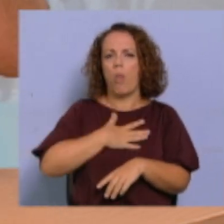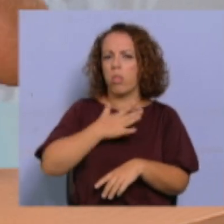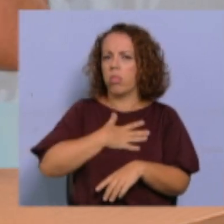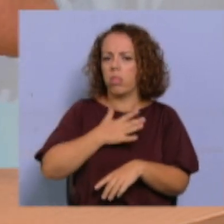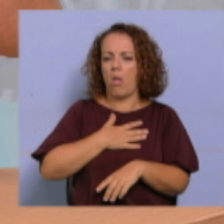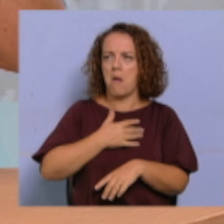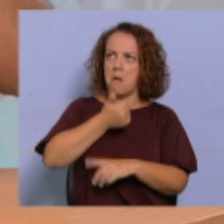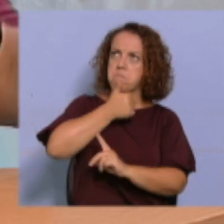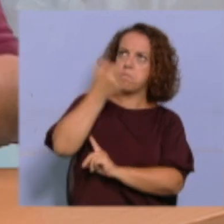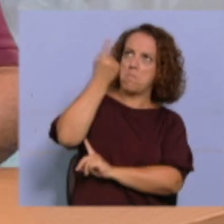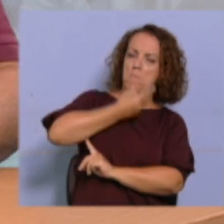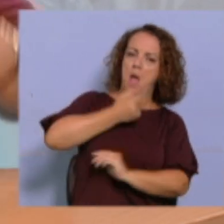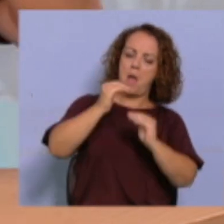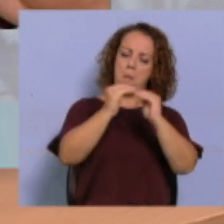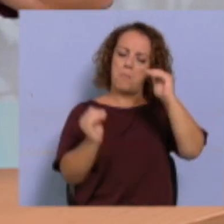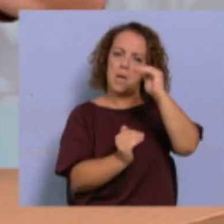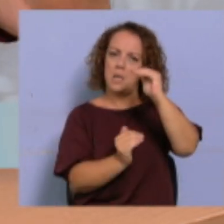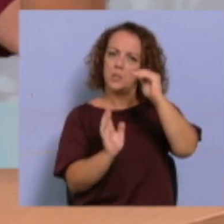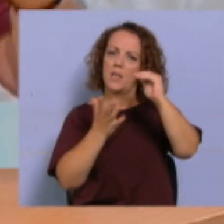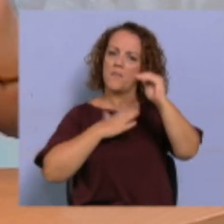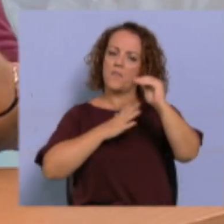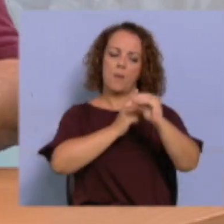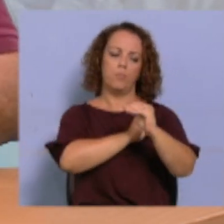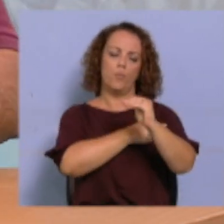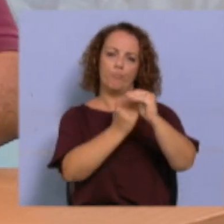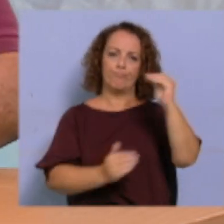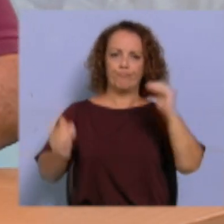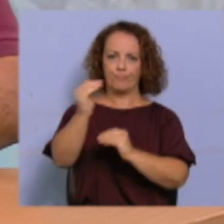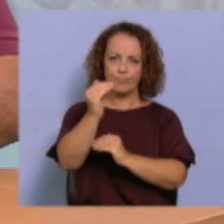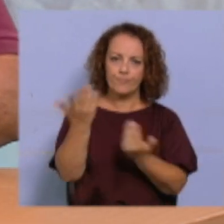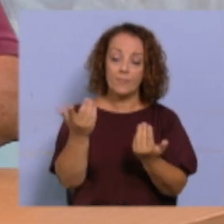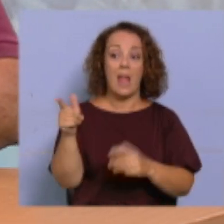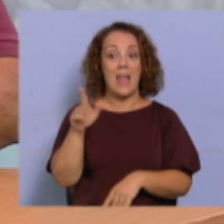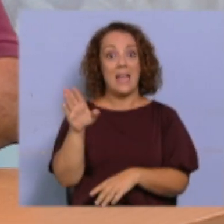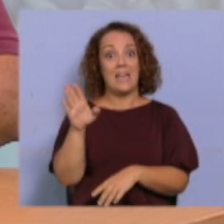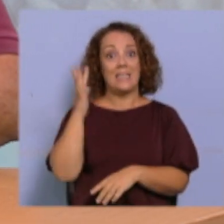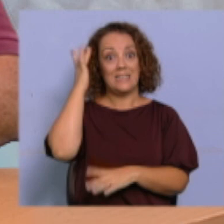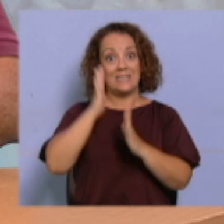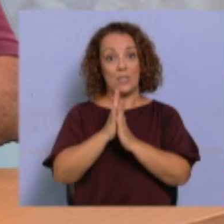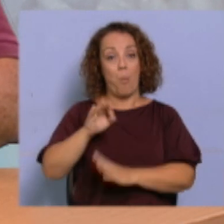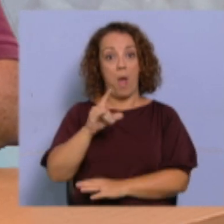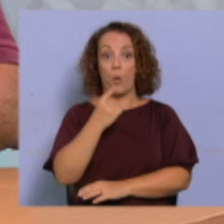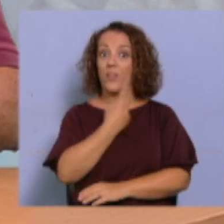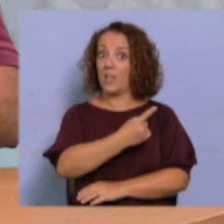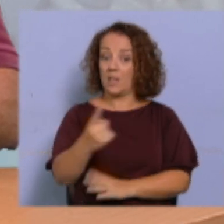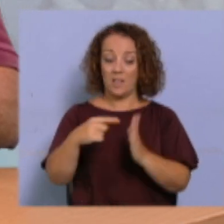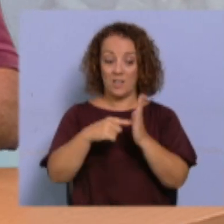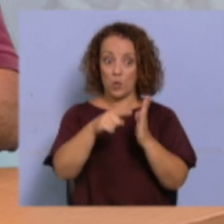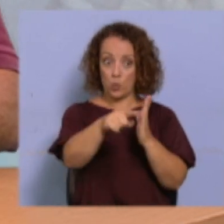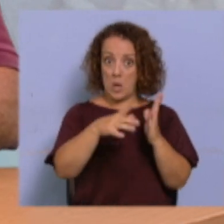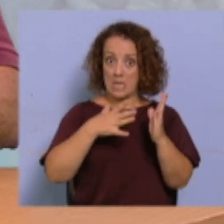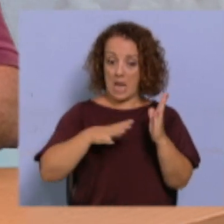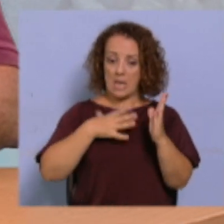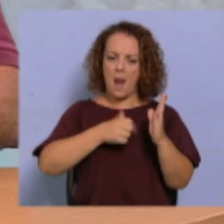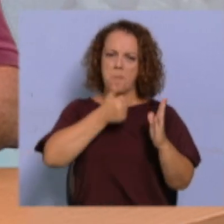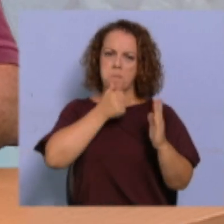de outros, digamos assim, querem ter mais protagonismo, e por isso São Paulo diz, nesta leitura, não queirais ser superiores a